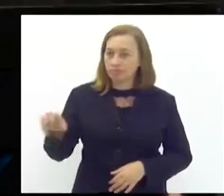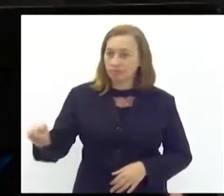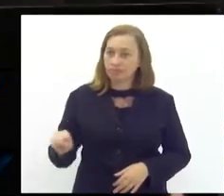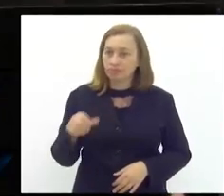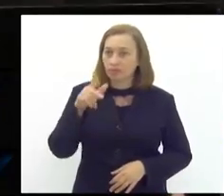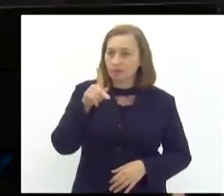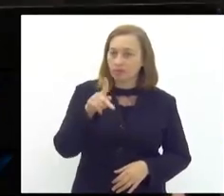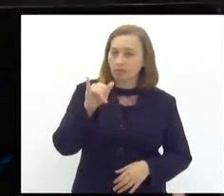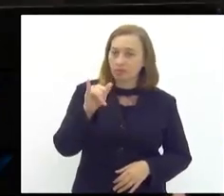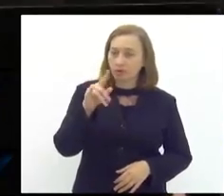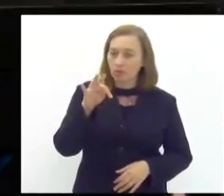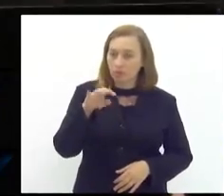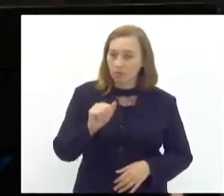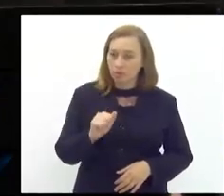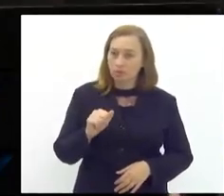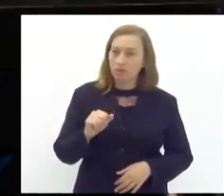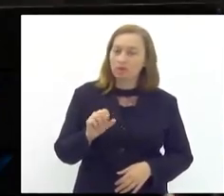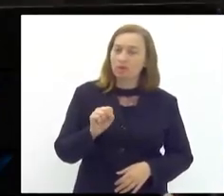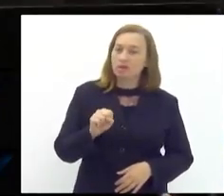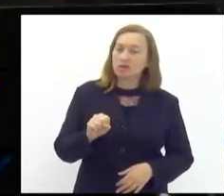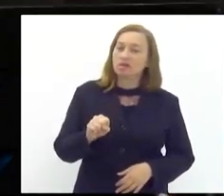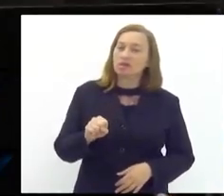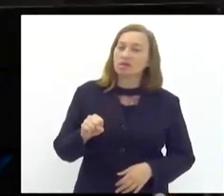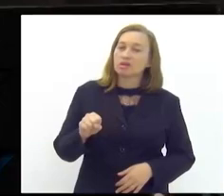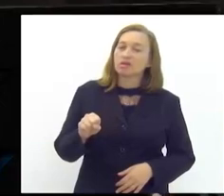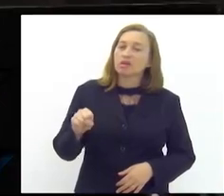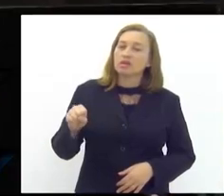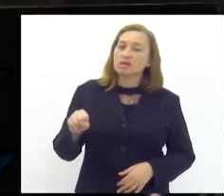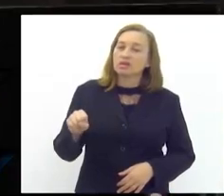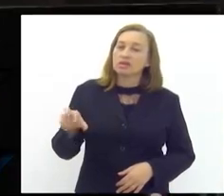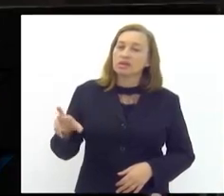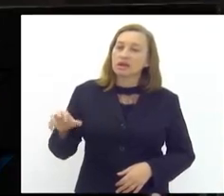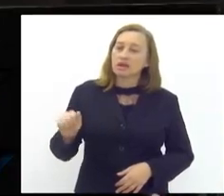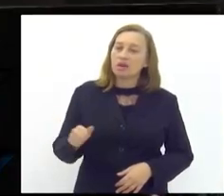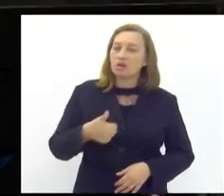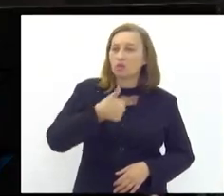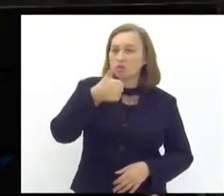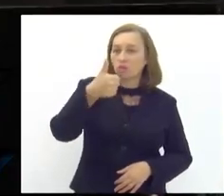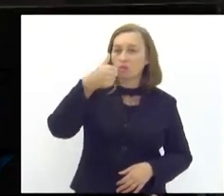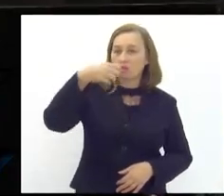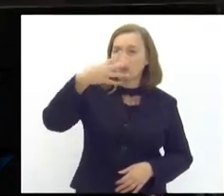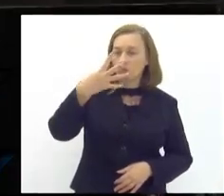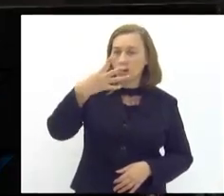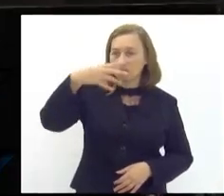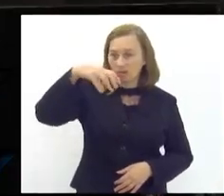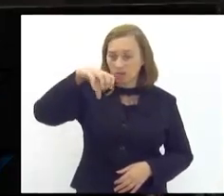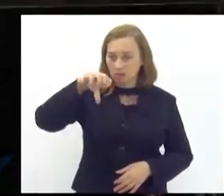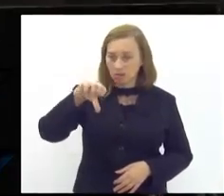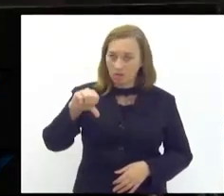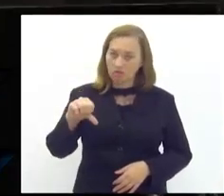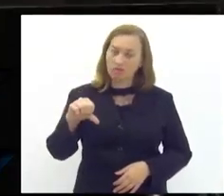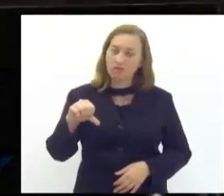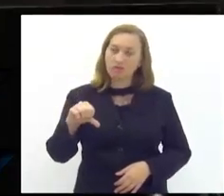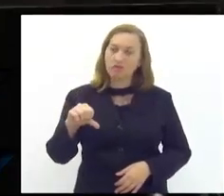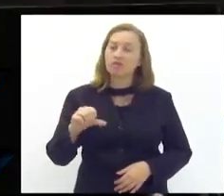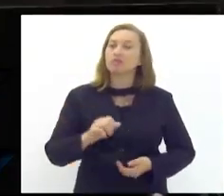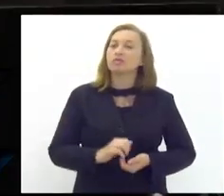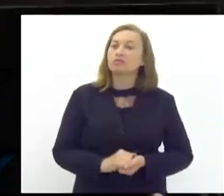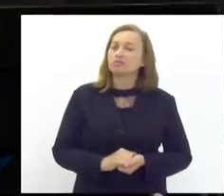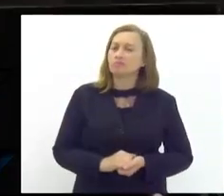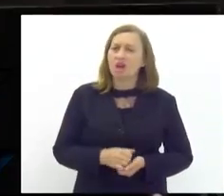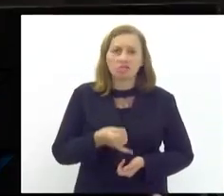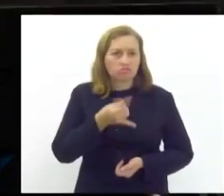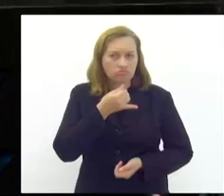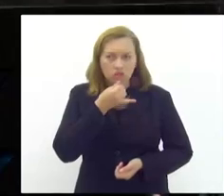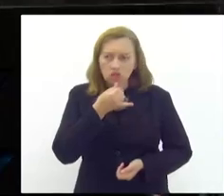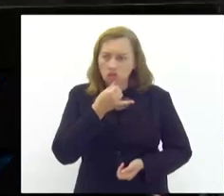rj149 que liga o Município de Mangaratiba a Rio Claro e o estado da rj-149 é